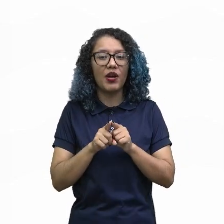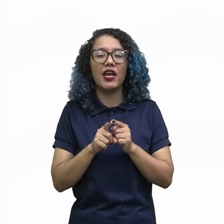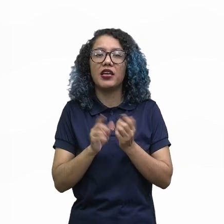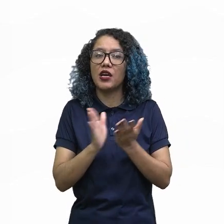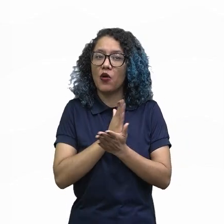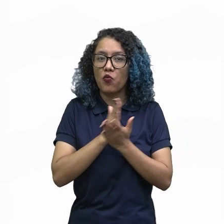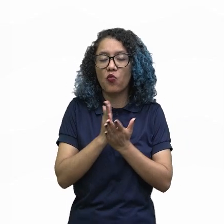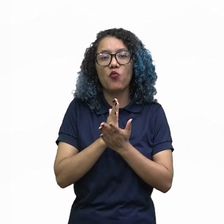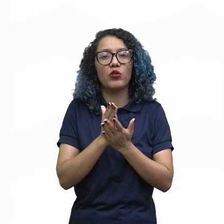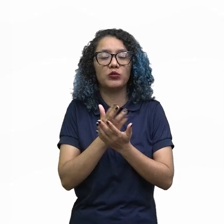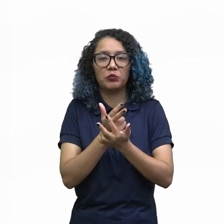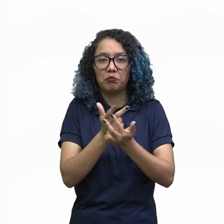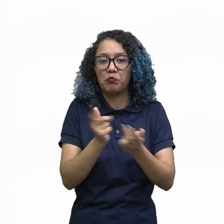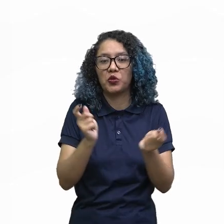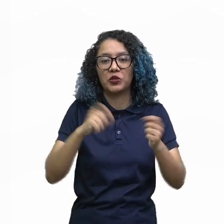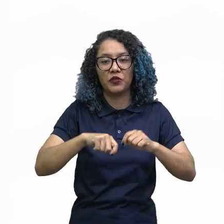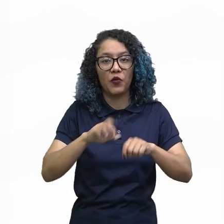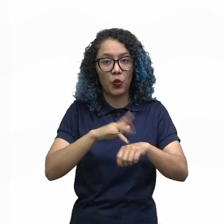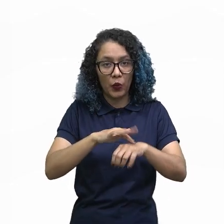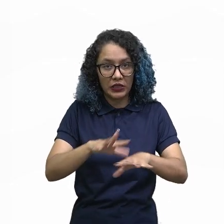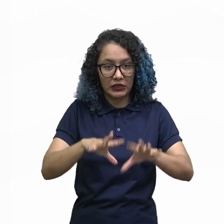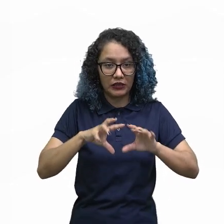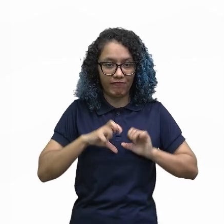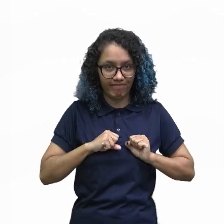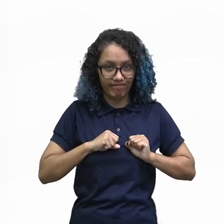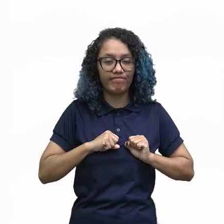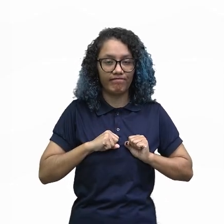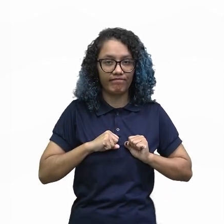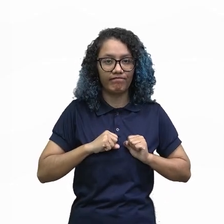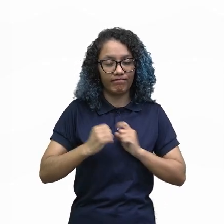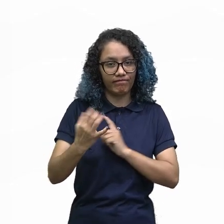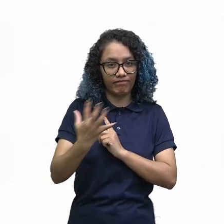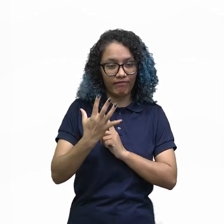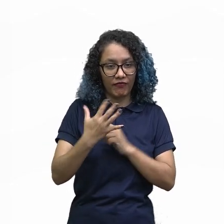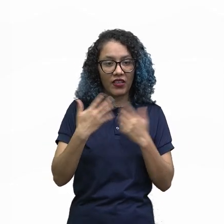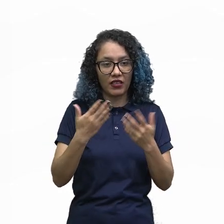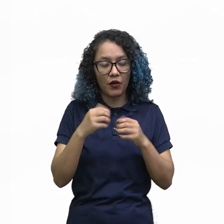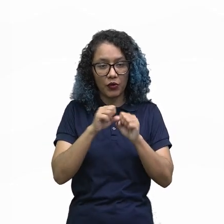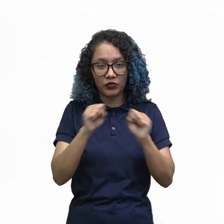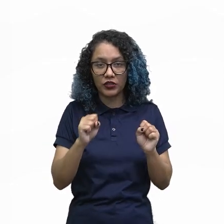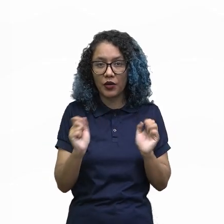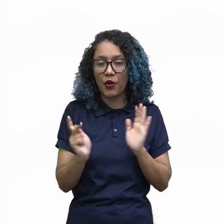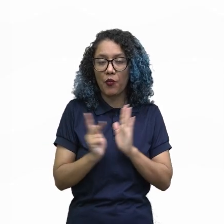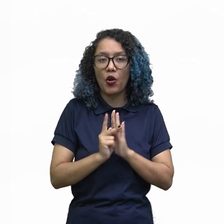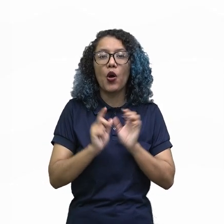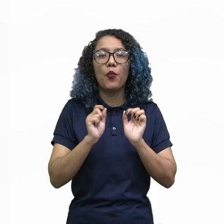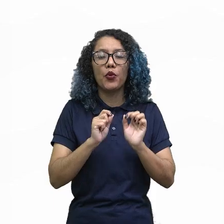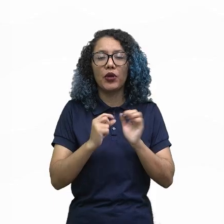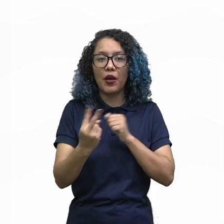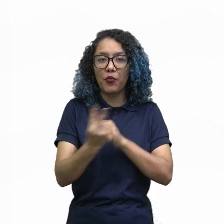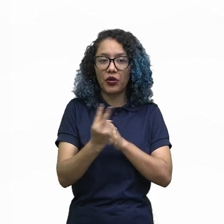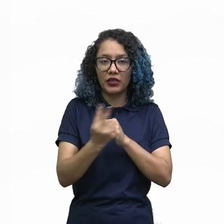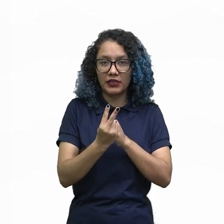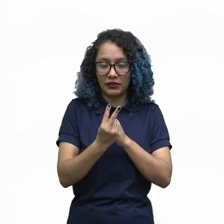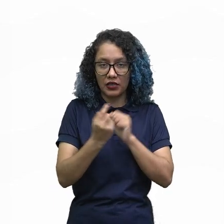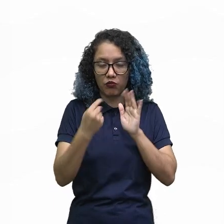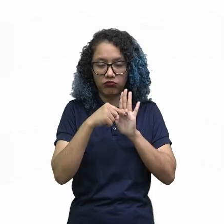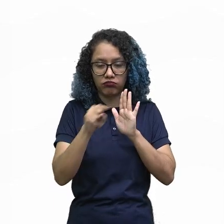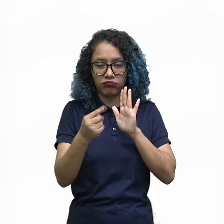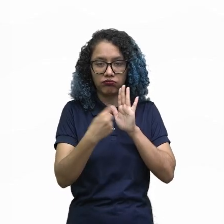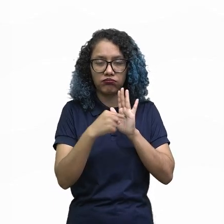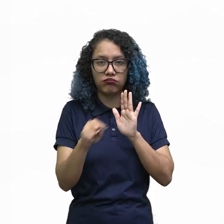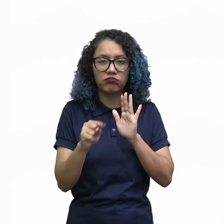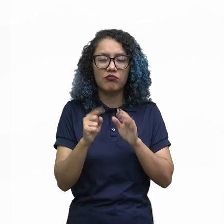doenças. Né? Então, esse sistema, ele é específico ali para proteger o nosso organismo de diferentes